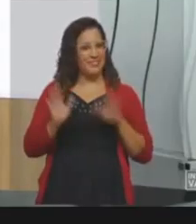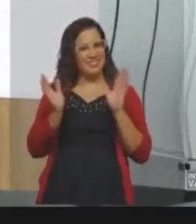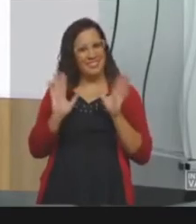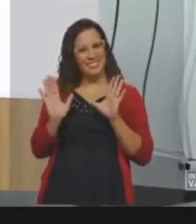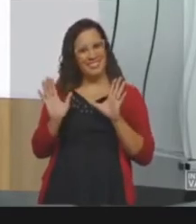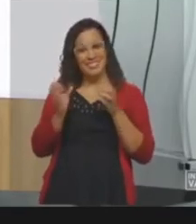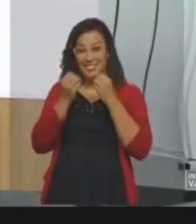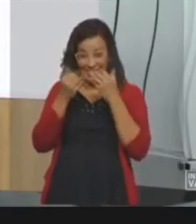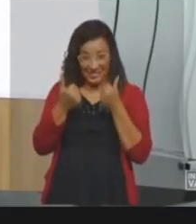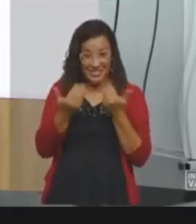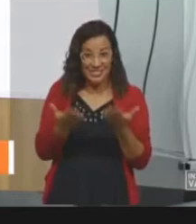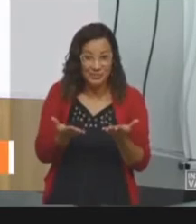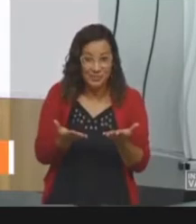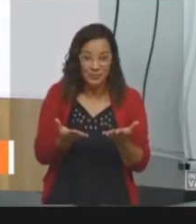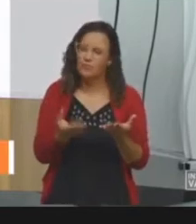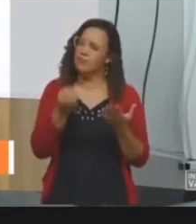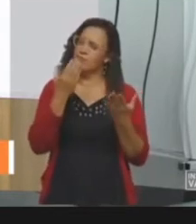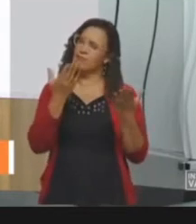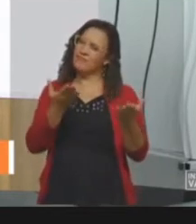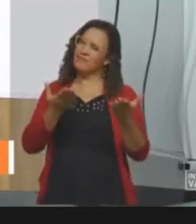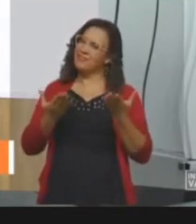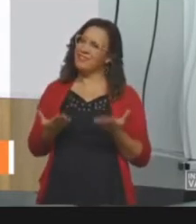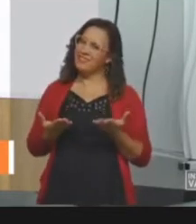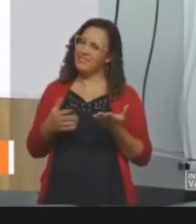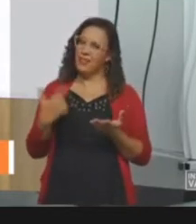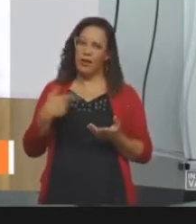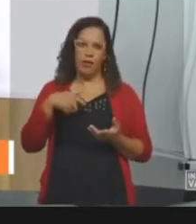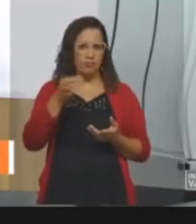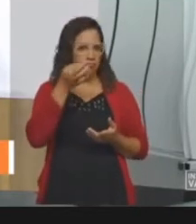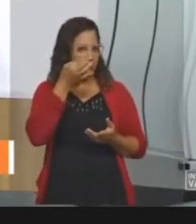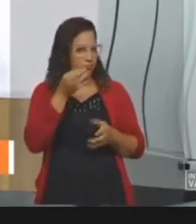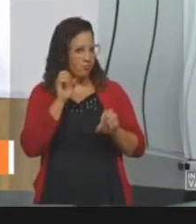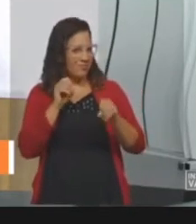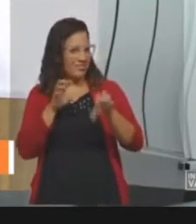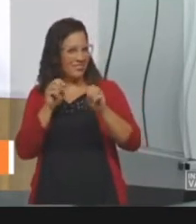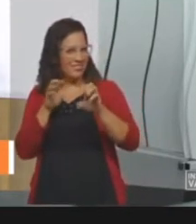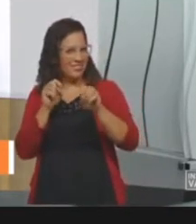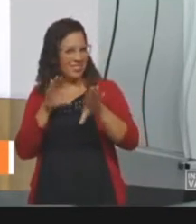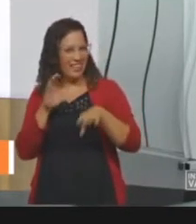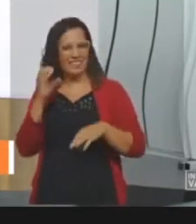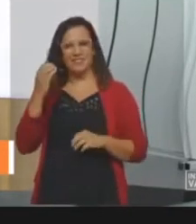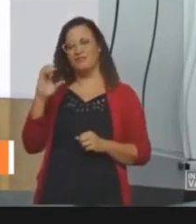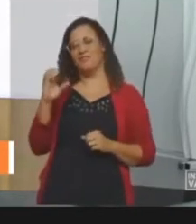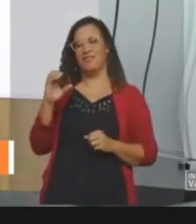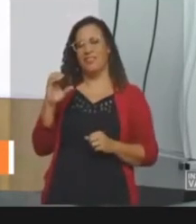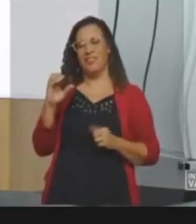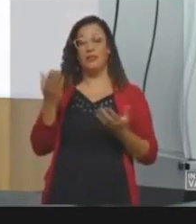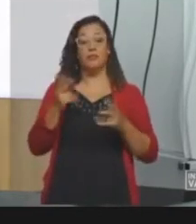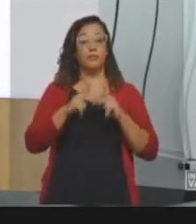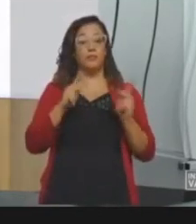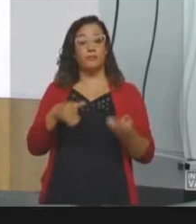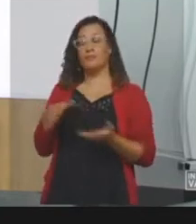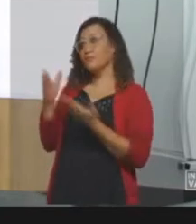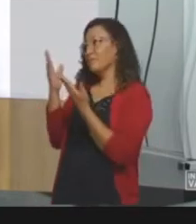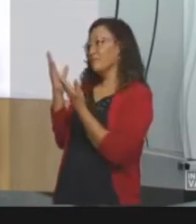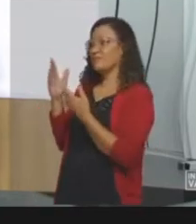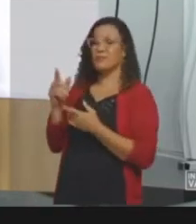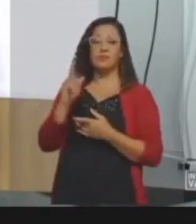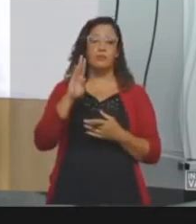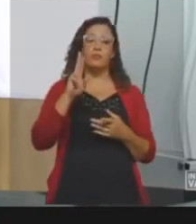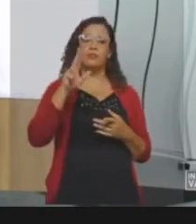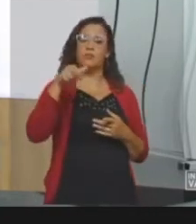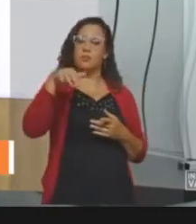Olá, tudo bem com você? Seja bem-vindo a mais um Se Liga na Educação de Ciências. Eu sou o Bruno Galvão, o seu